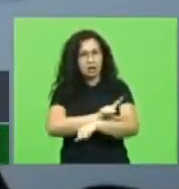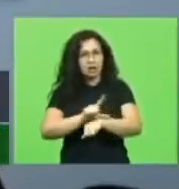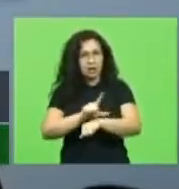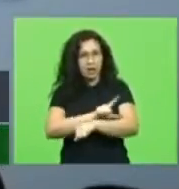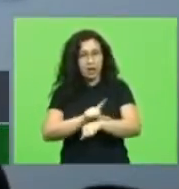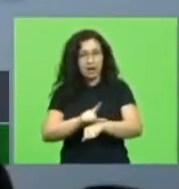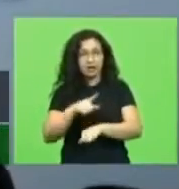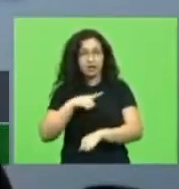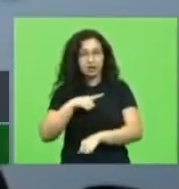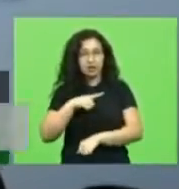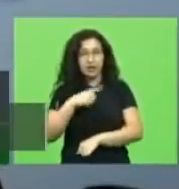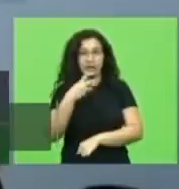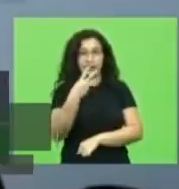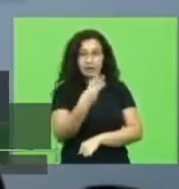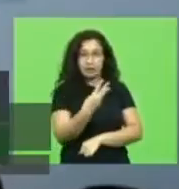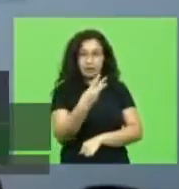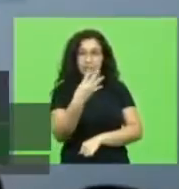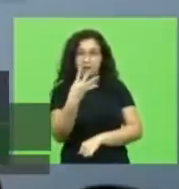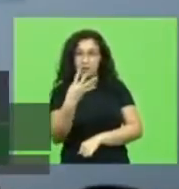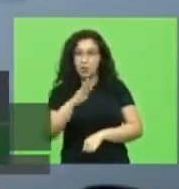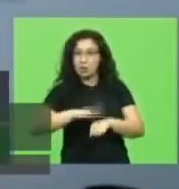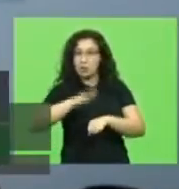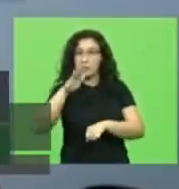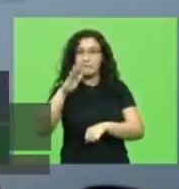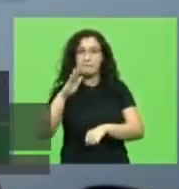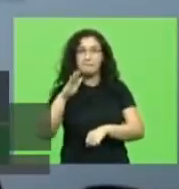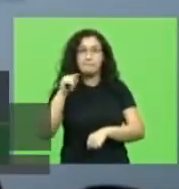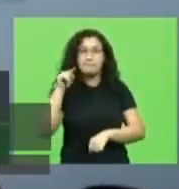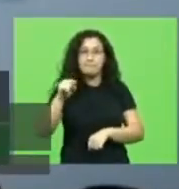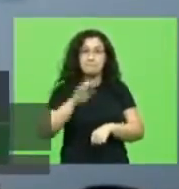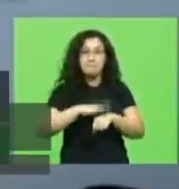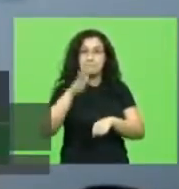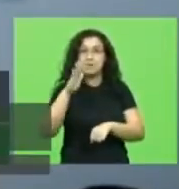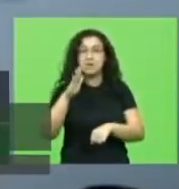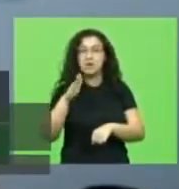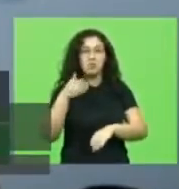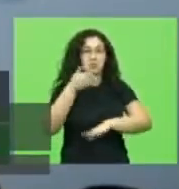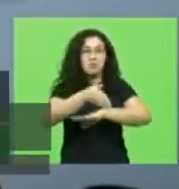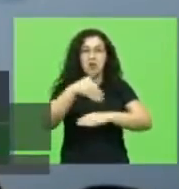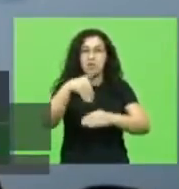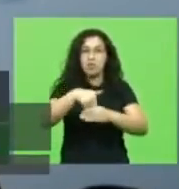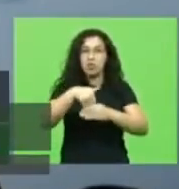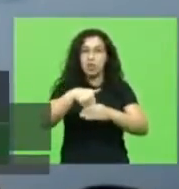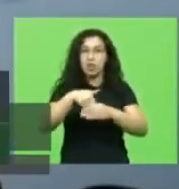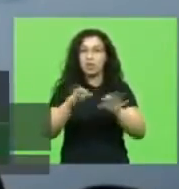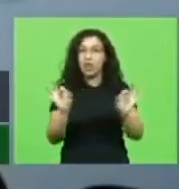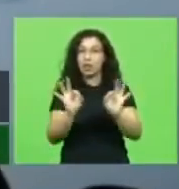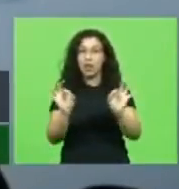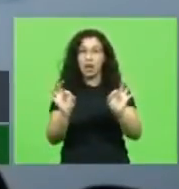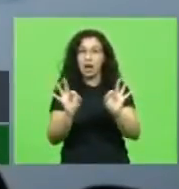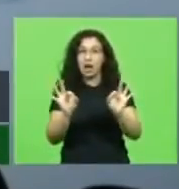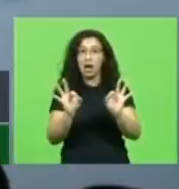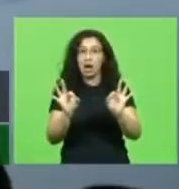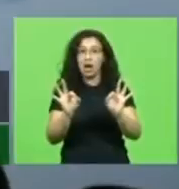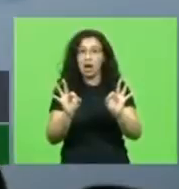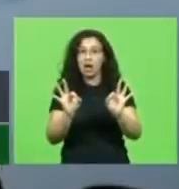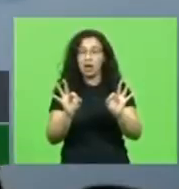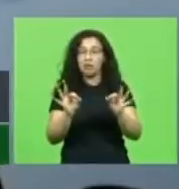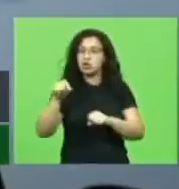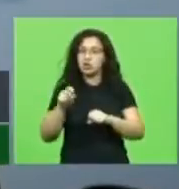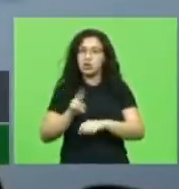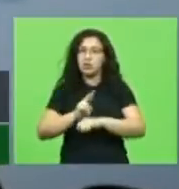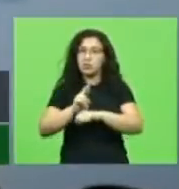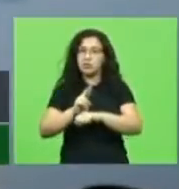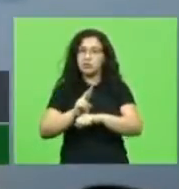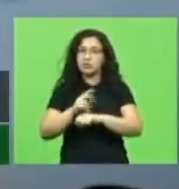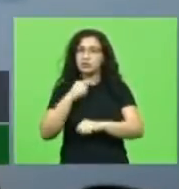mais de 34 mil eleitores que não foram às urnas. Eles viraram as costas da